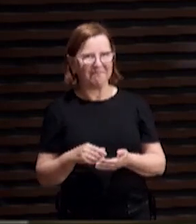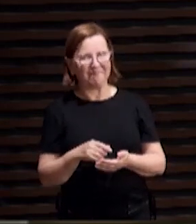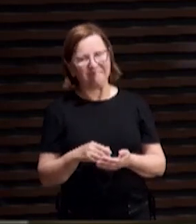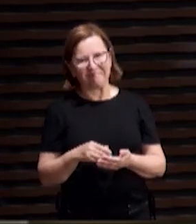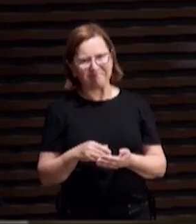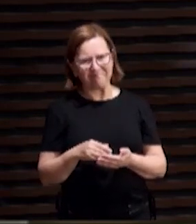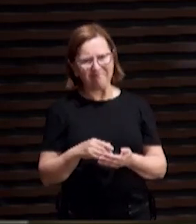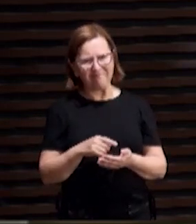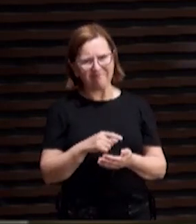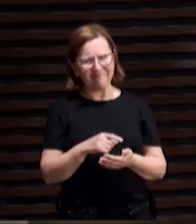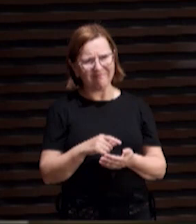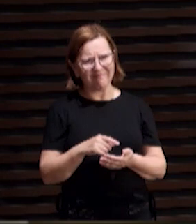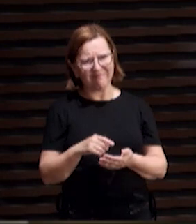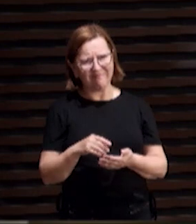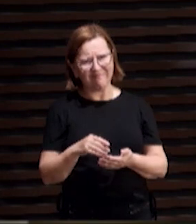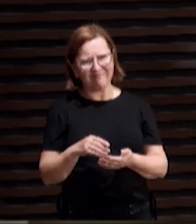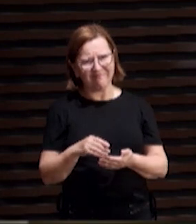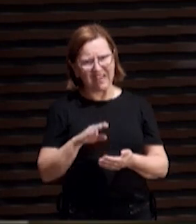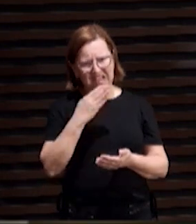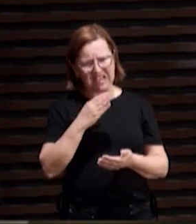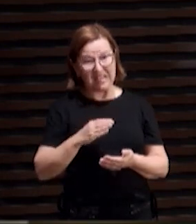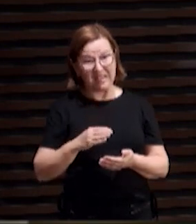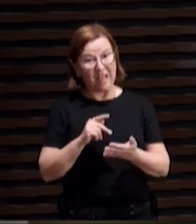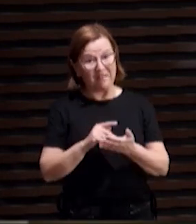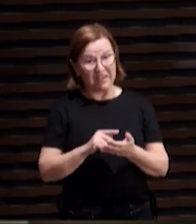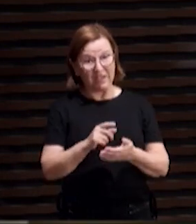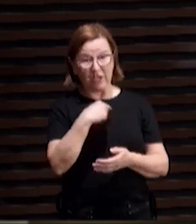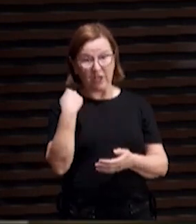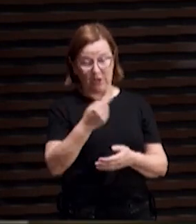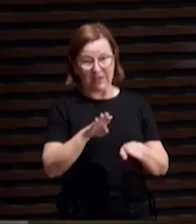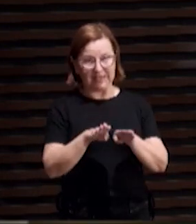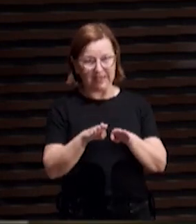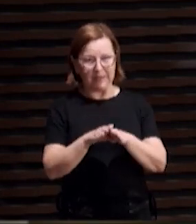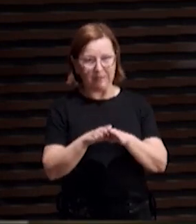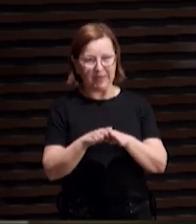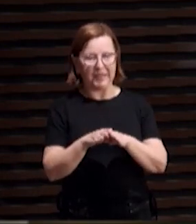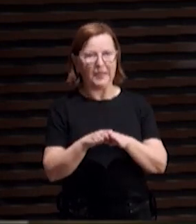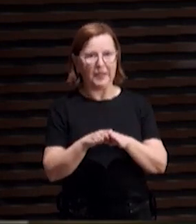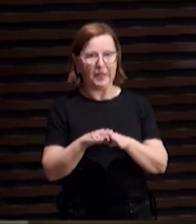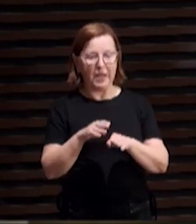a verdade é que também nós, de certo modo, ultrajamos a verdade.